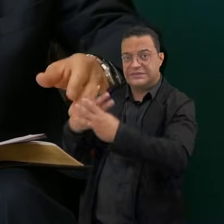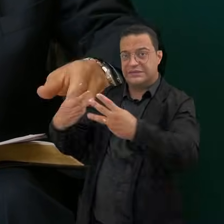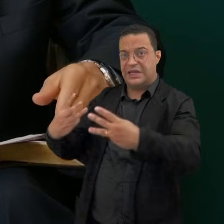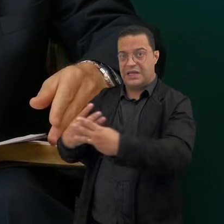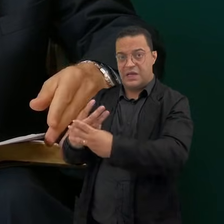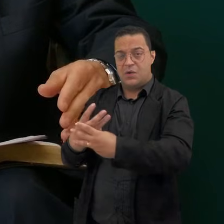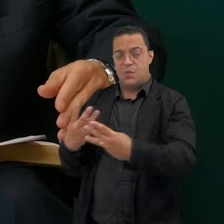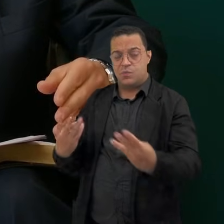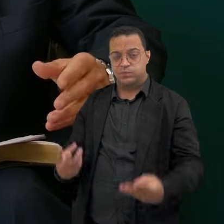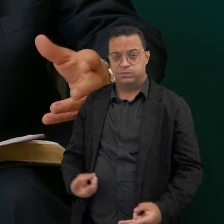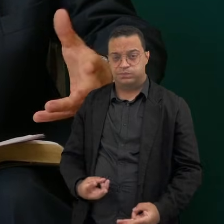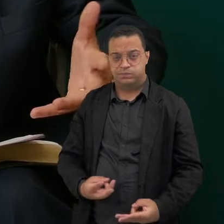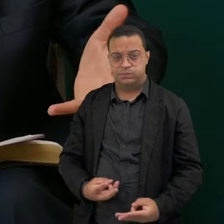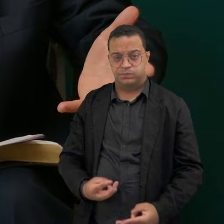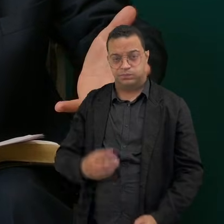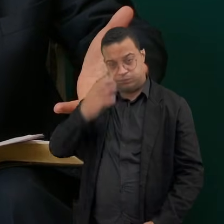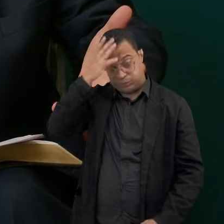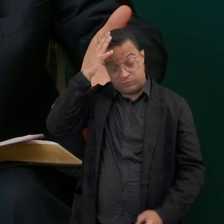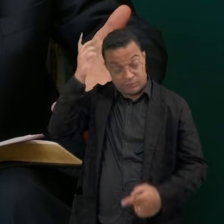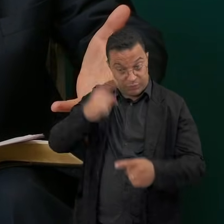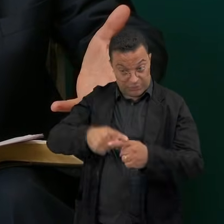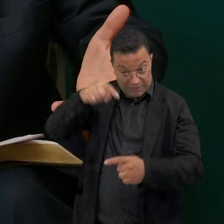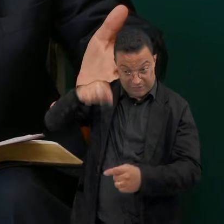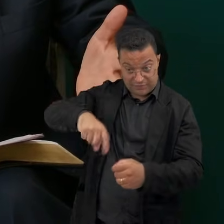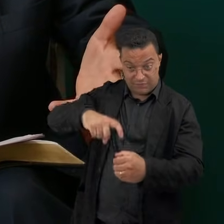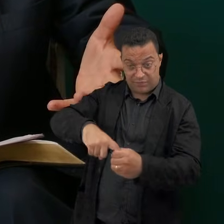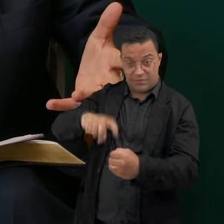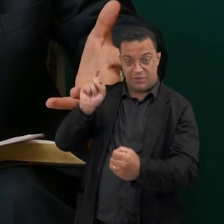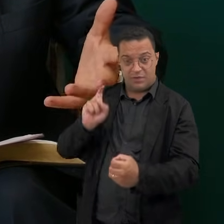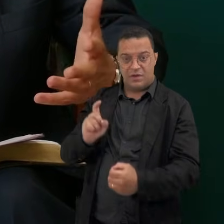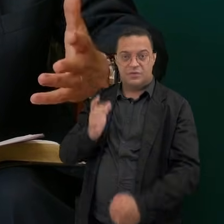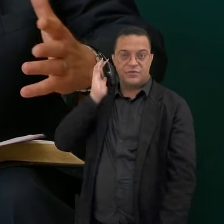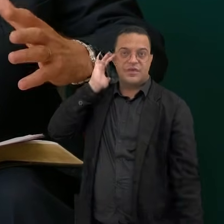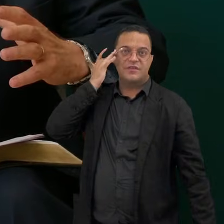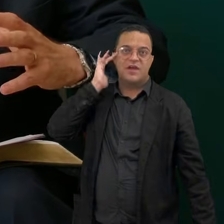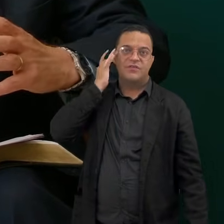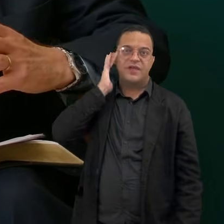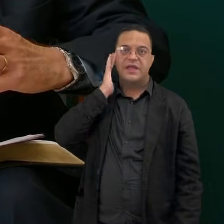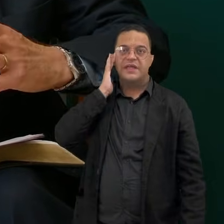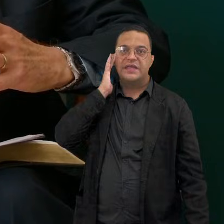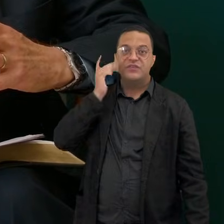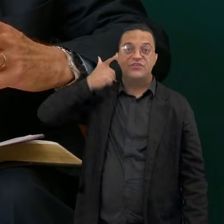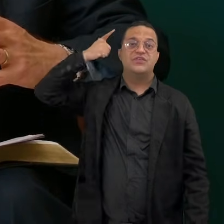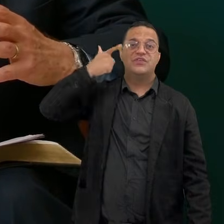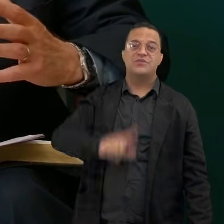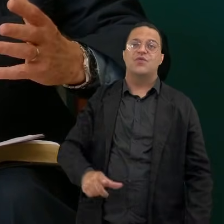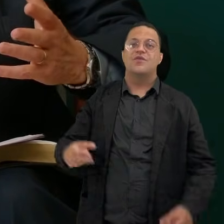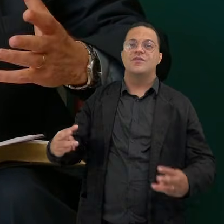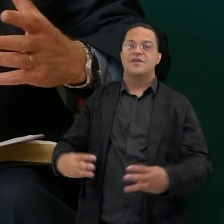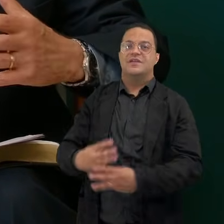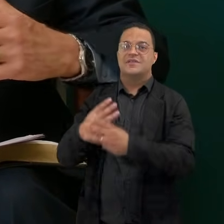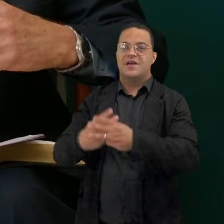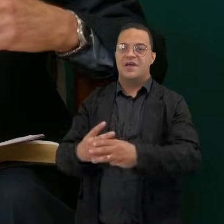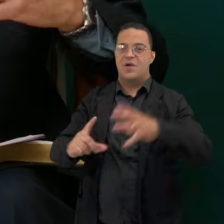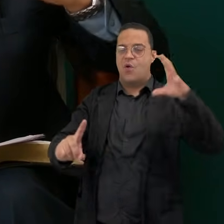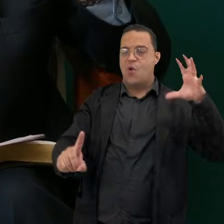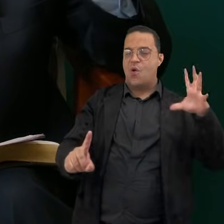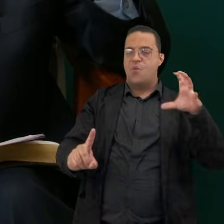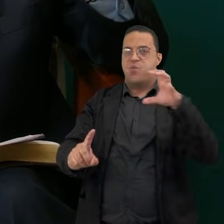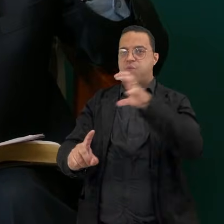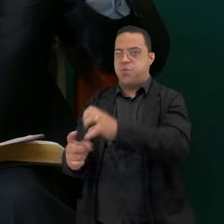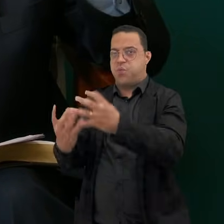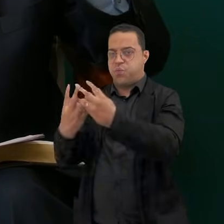da Independência. A previsão era que seria um massacre. Mas nós vemos que não é porque o povo de Israel é